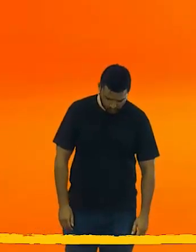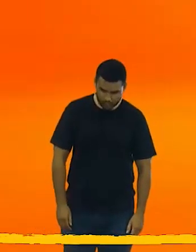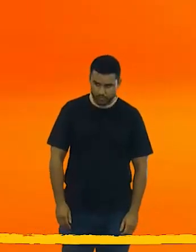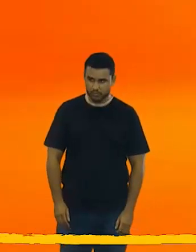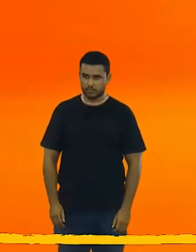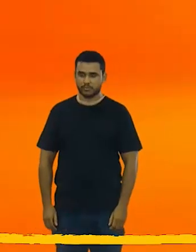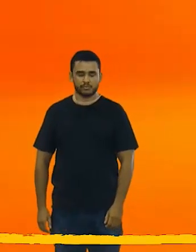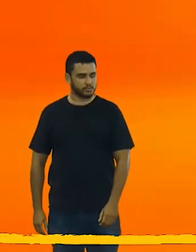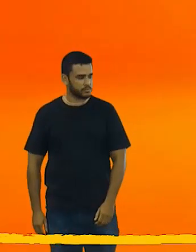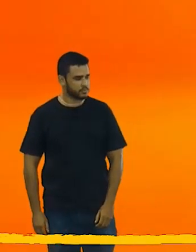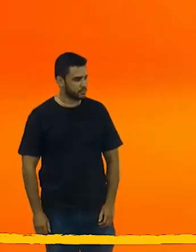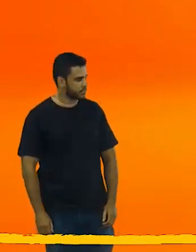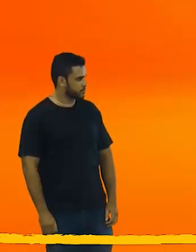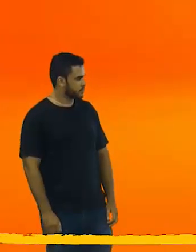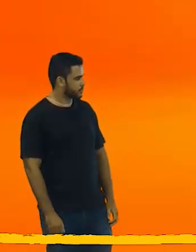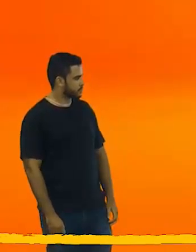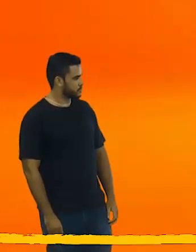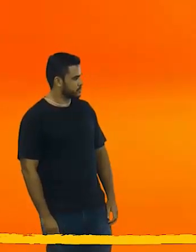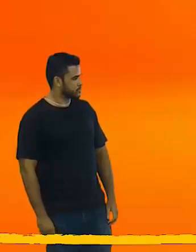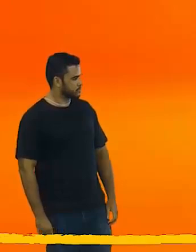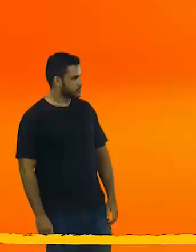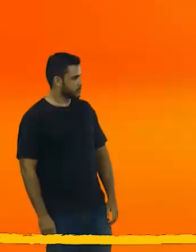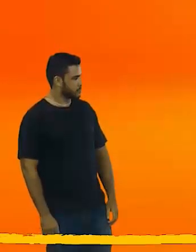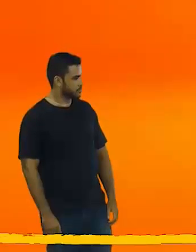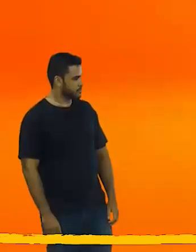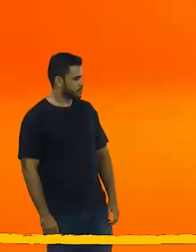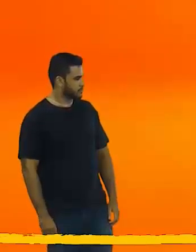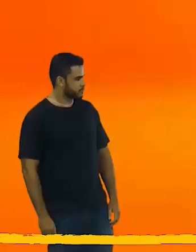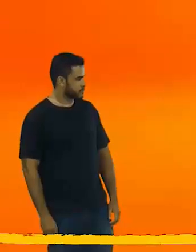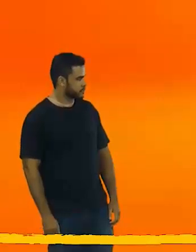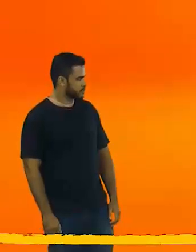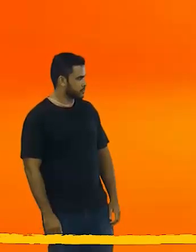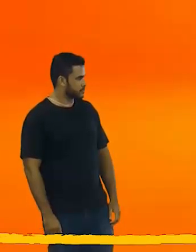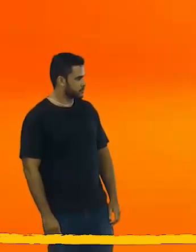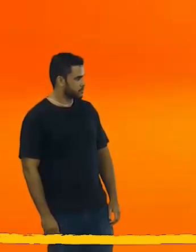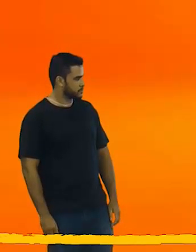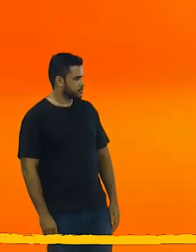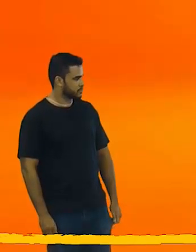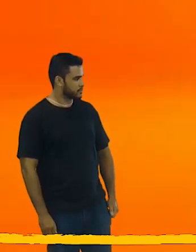prontíssimo, questão 1 de geografia aqui, ó.